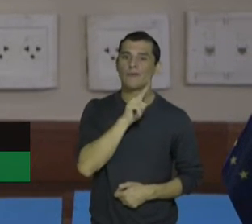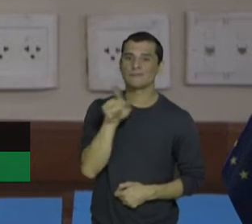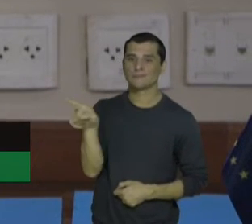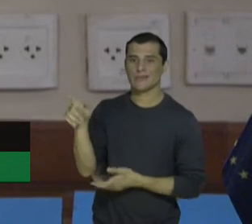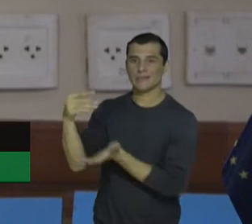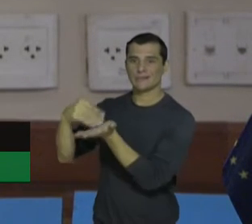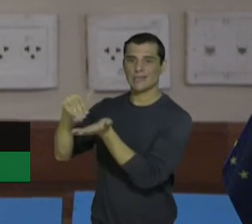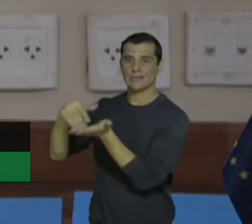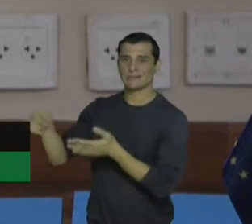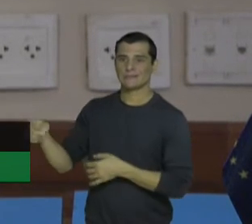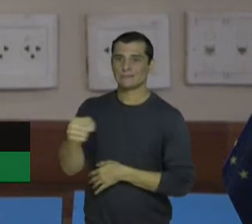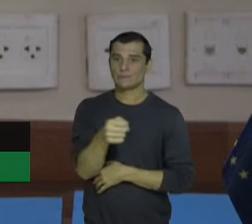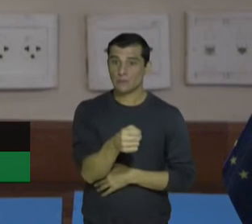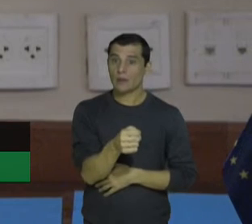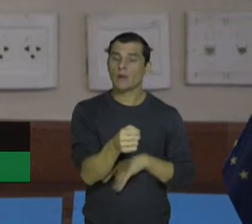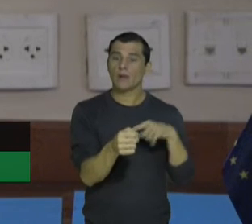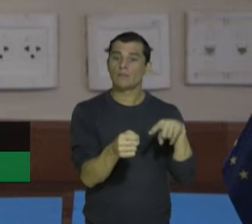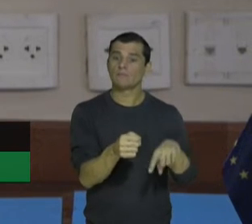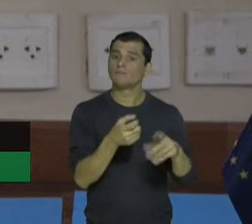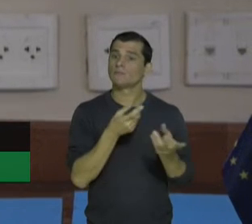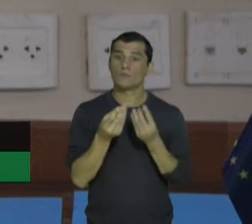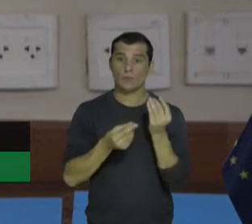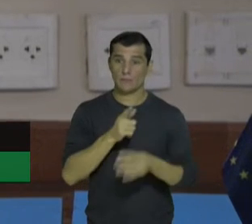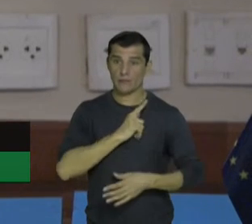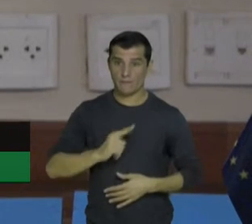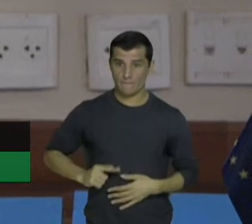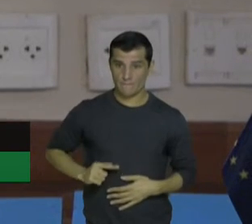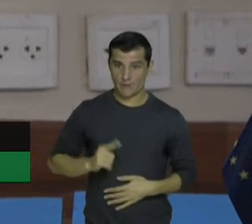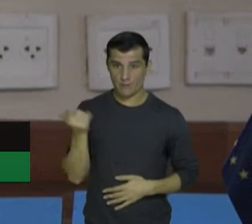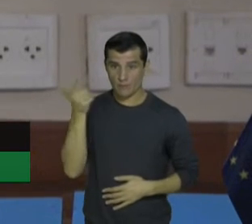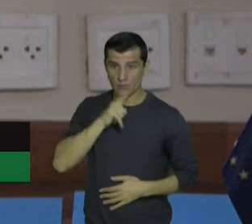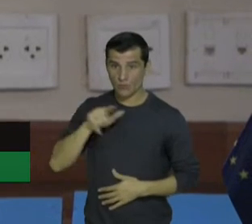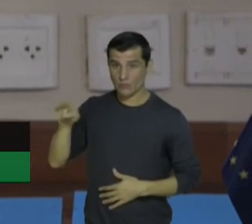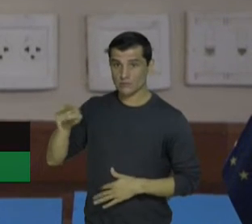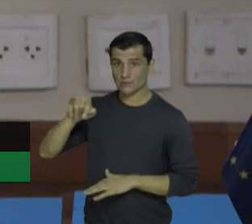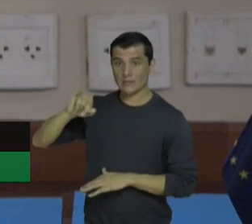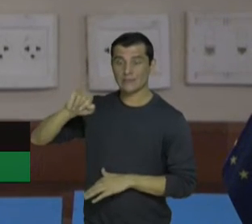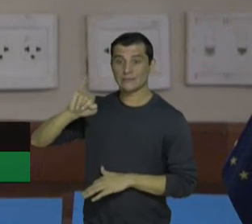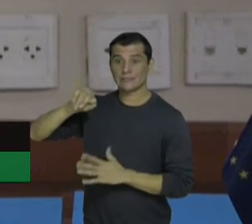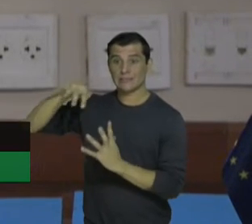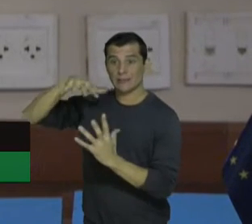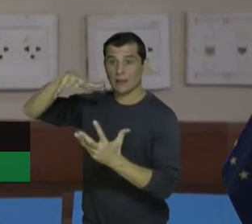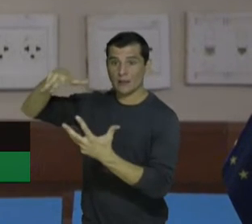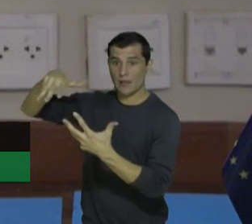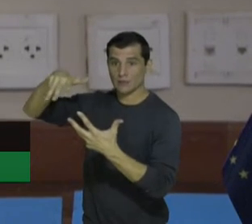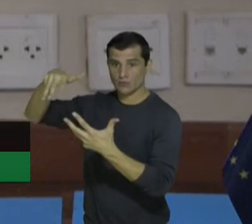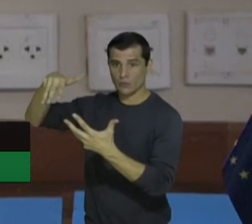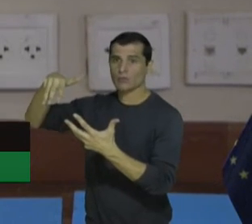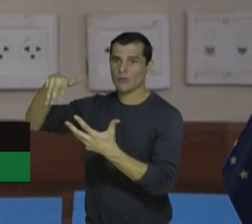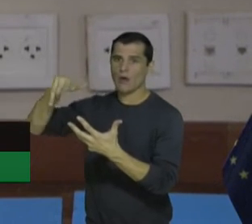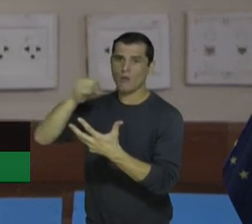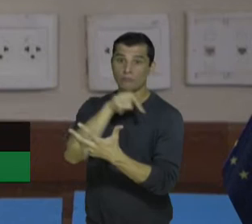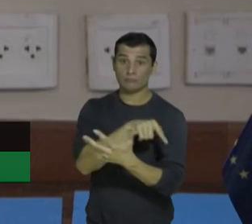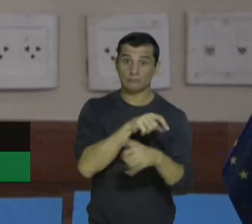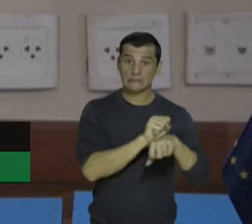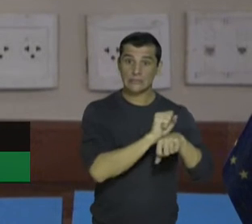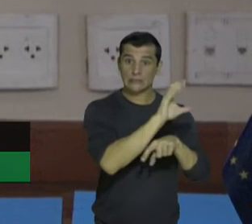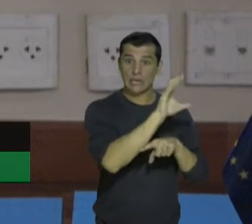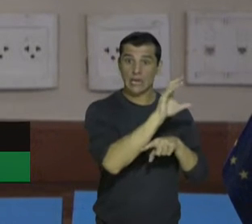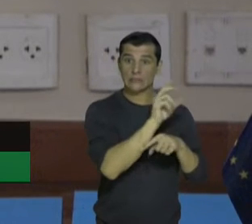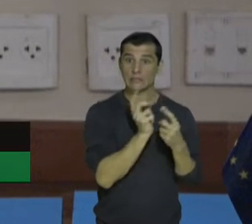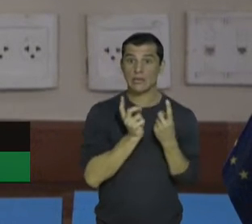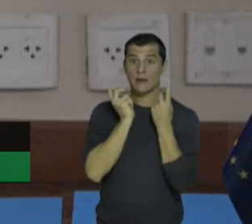com a chancela de todo o mercado internacional Catarinense eh da